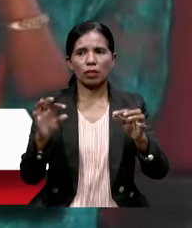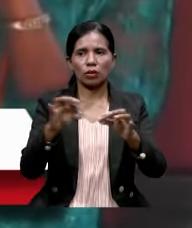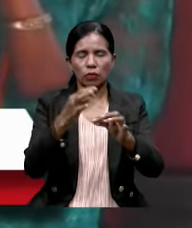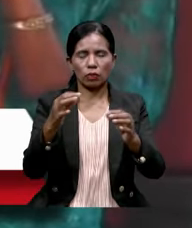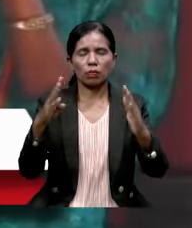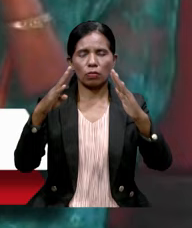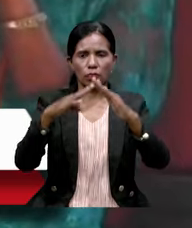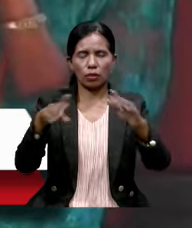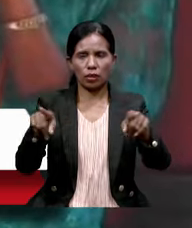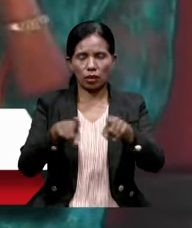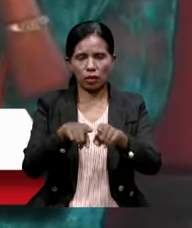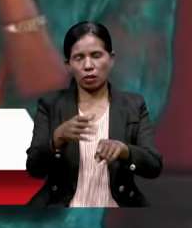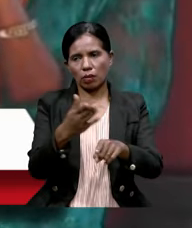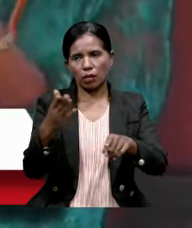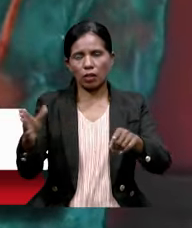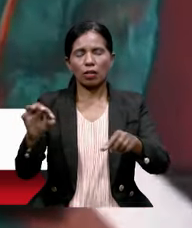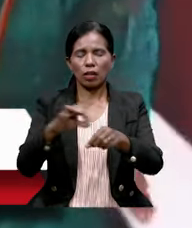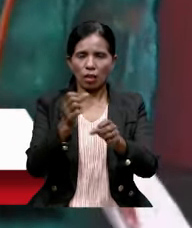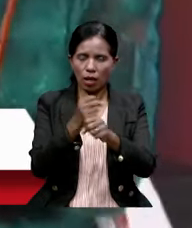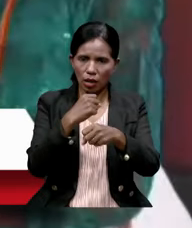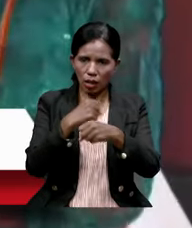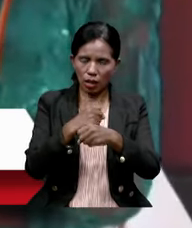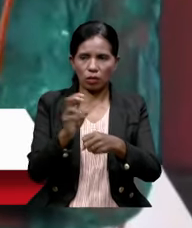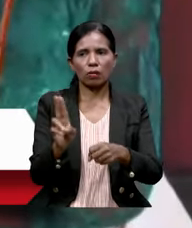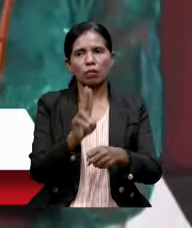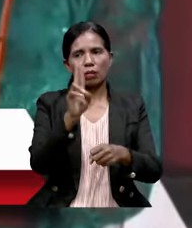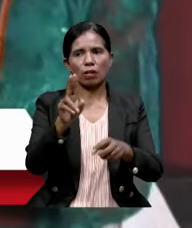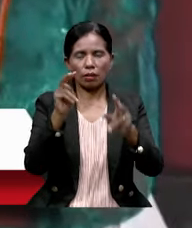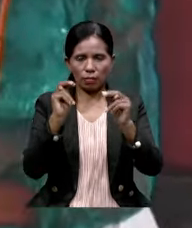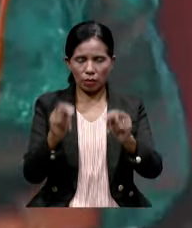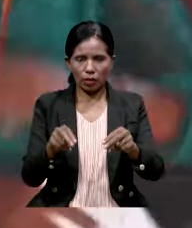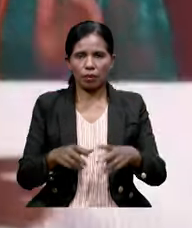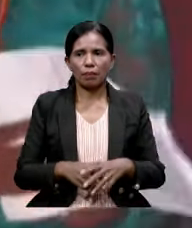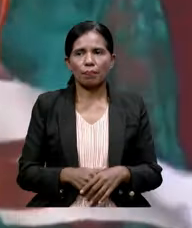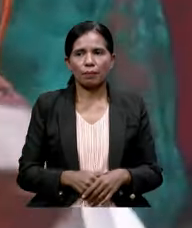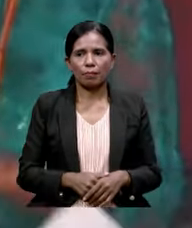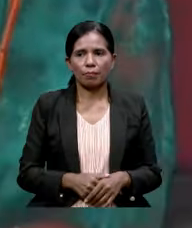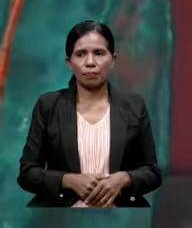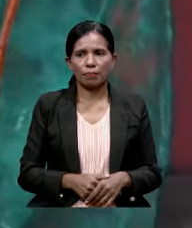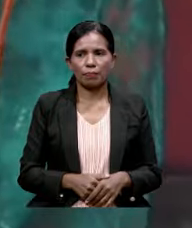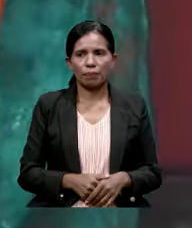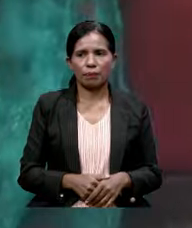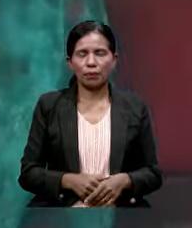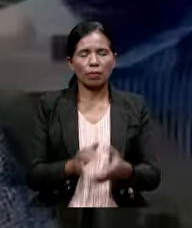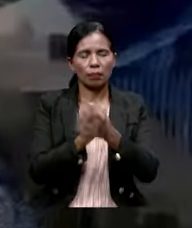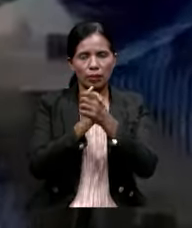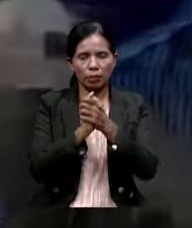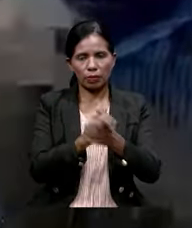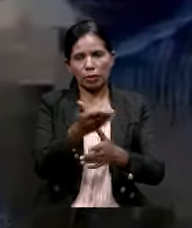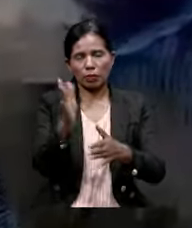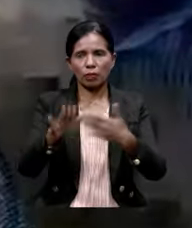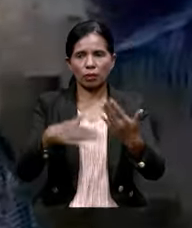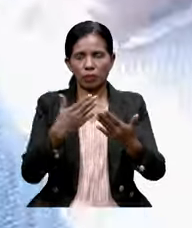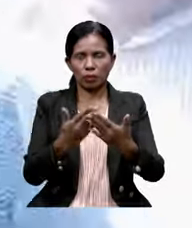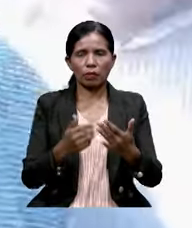umasane, ita bozir suku rasik, uza rasik. Bele to? Bele! Parabéns, Beita Bolsera. Além de